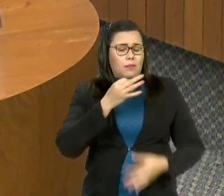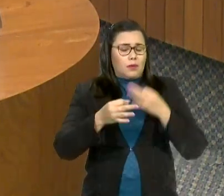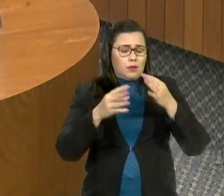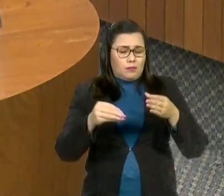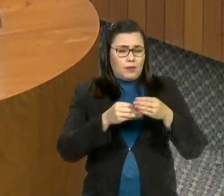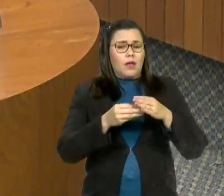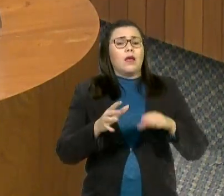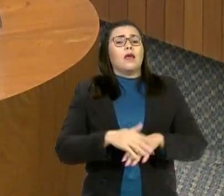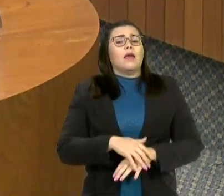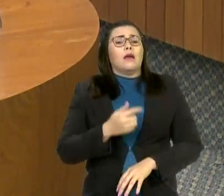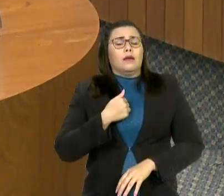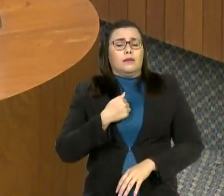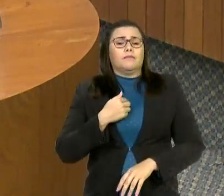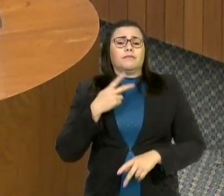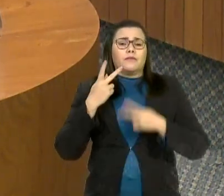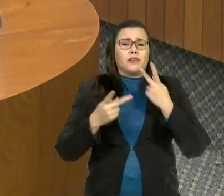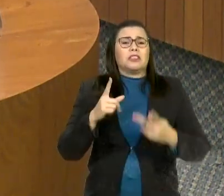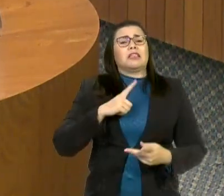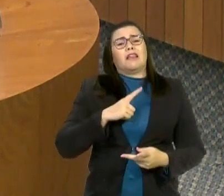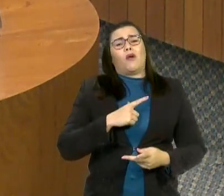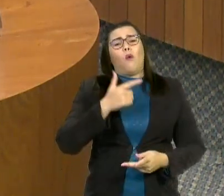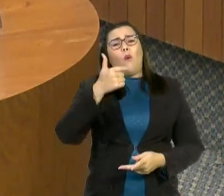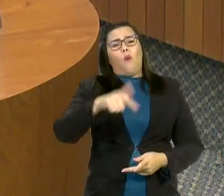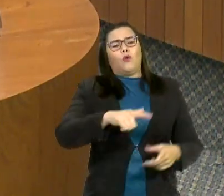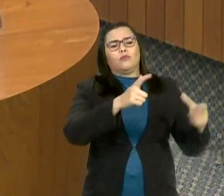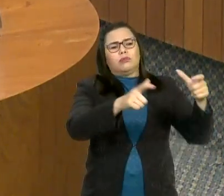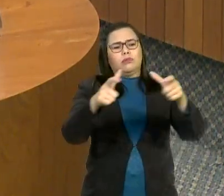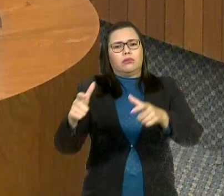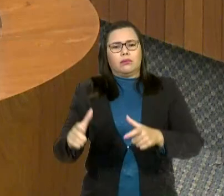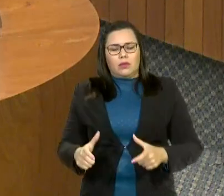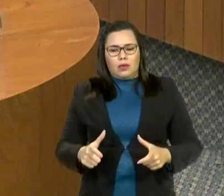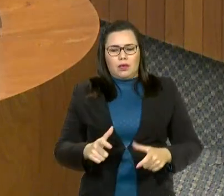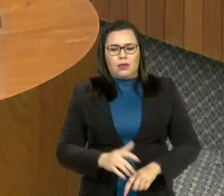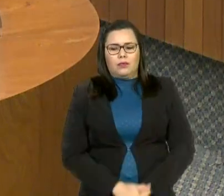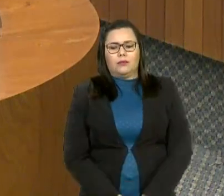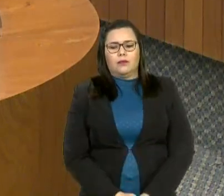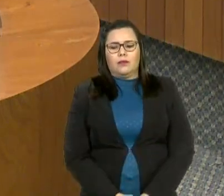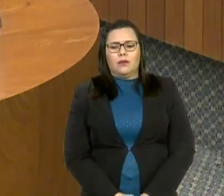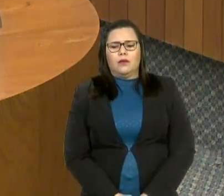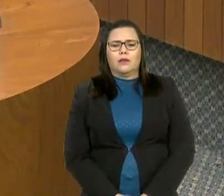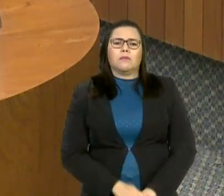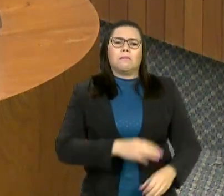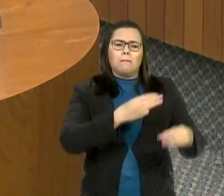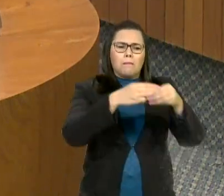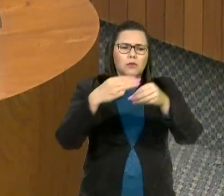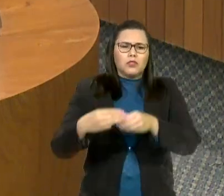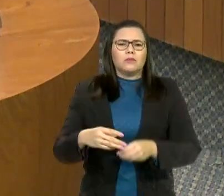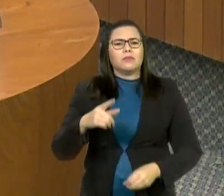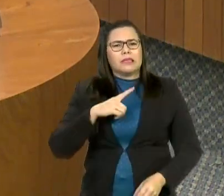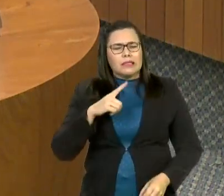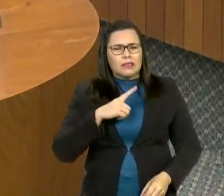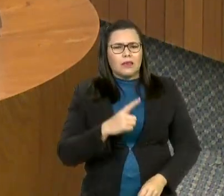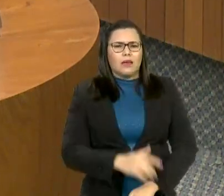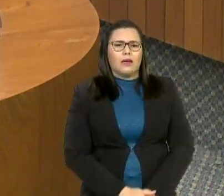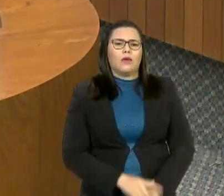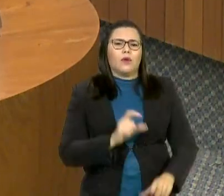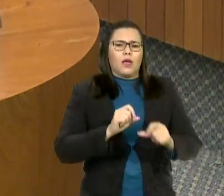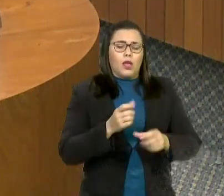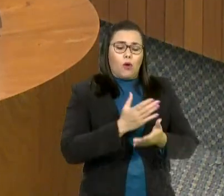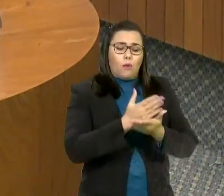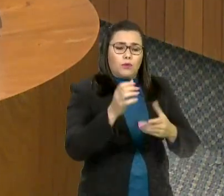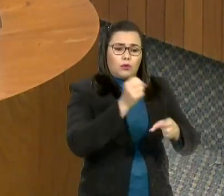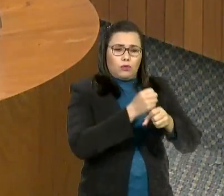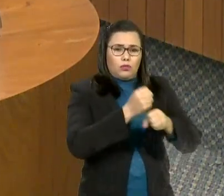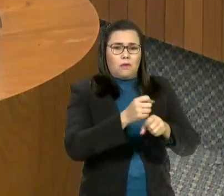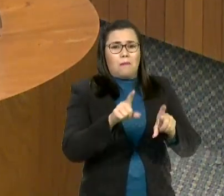assim, de assessoramento técnico por parte das prefeituras. Então, muitos municípios teriam interesse de ter essas obras retomadas, às vezes por desconhecimento, por